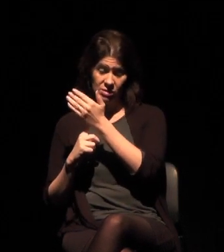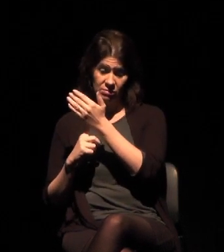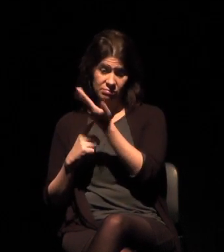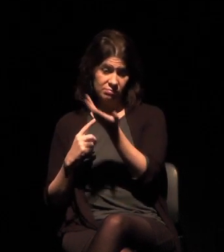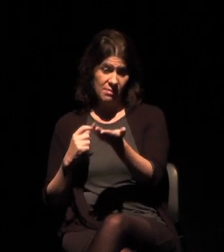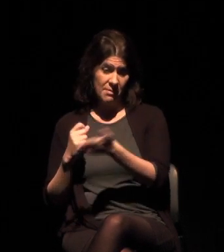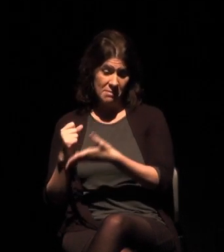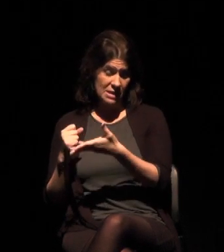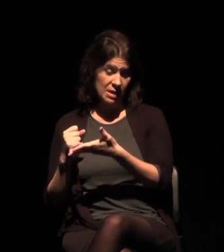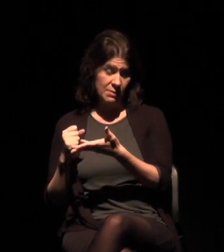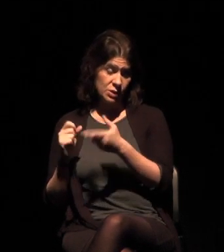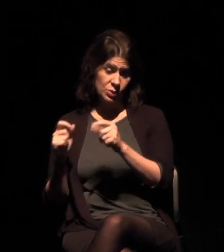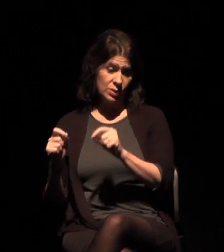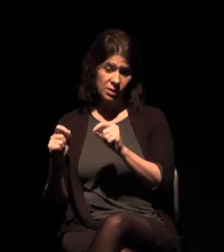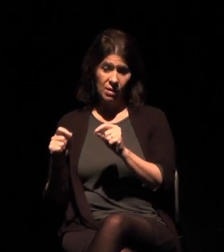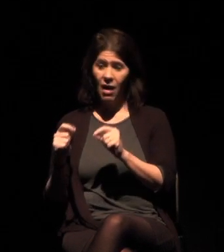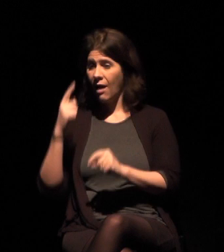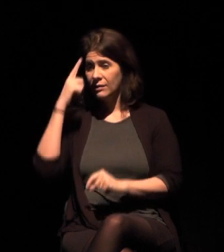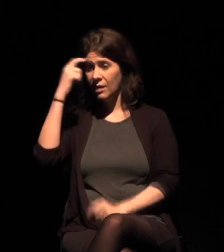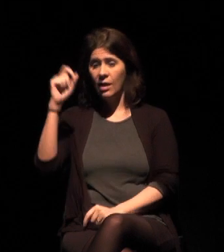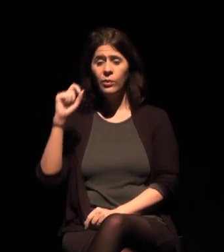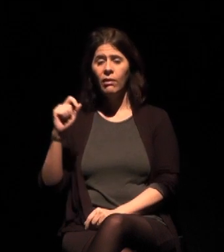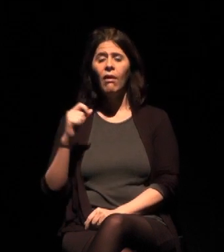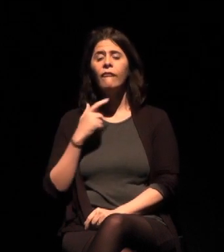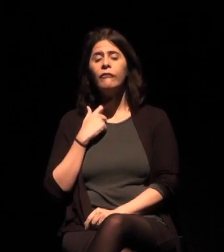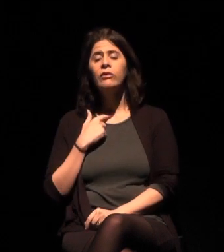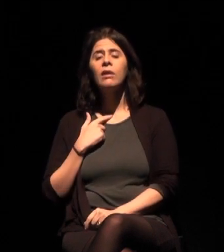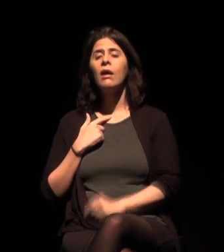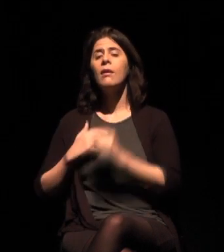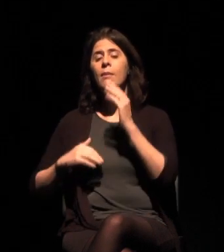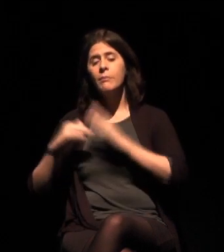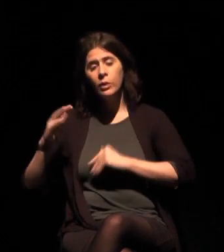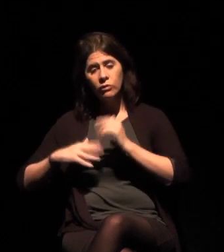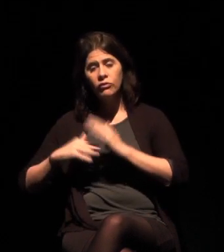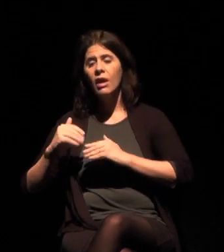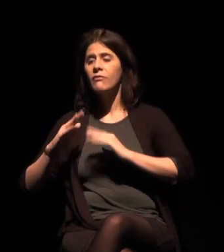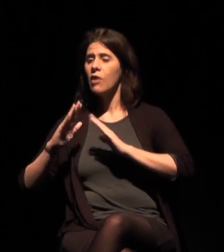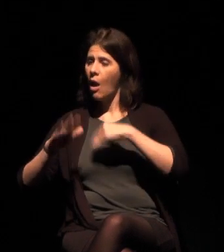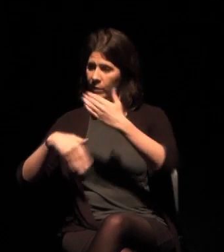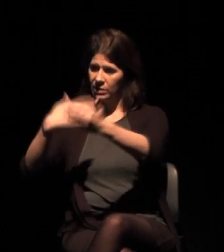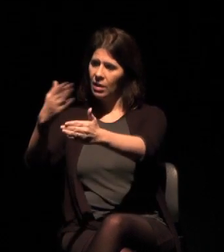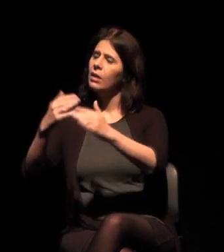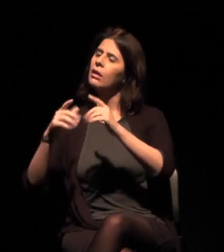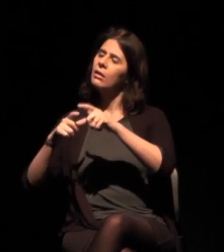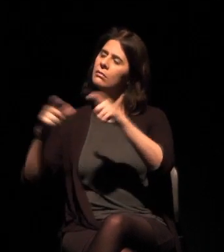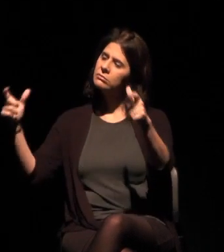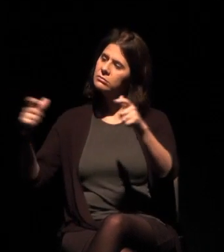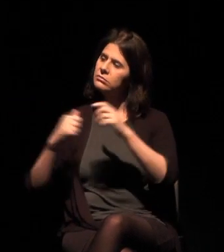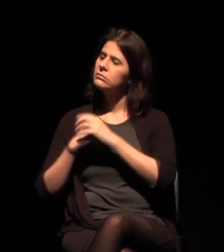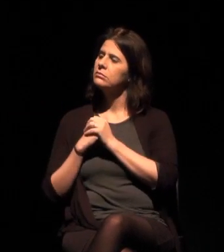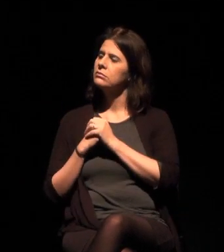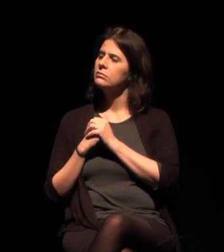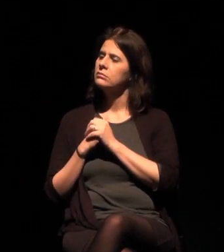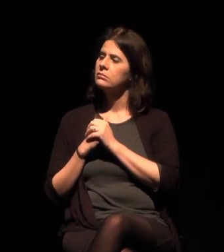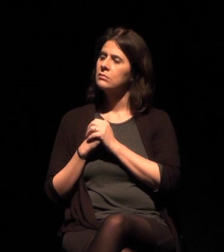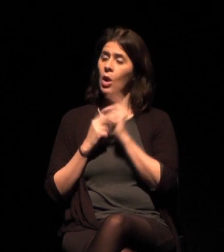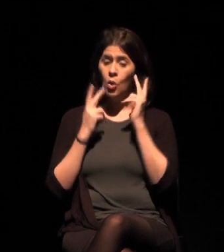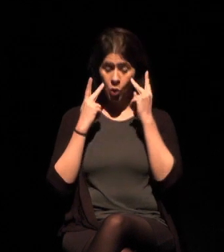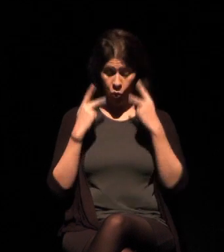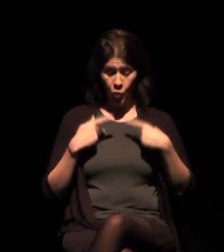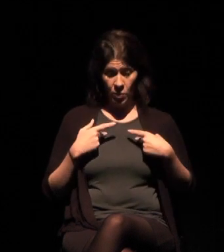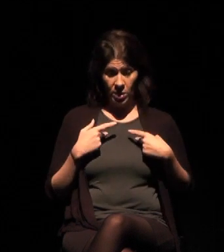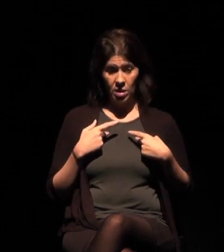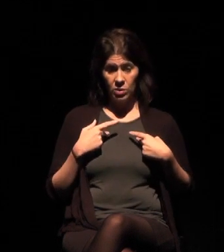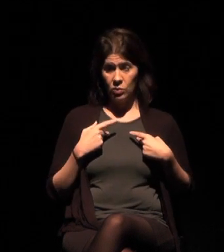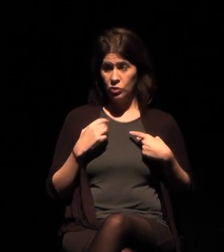como toda tecnologia é aumentar a produtividade aumentar o conforto aumentar aquilo que retirar do ser humano aquilo que é